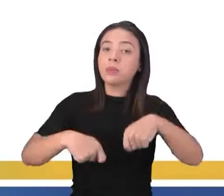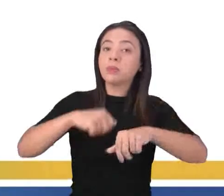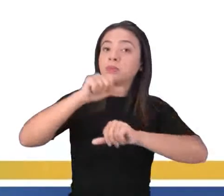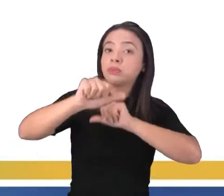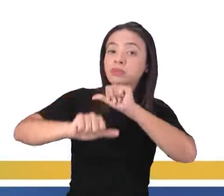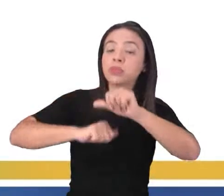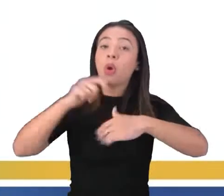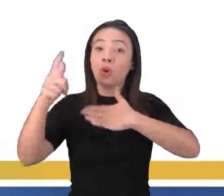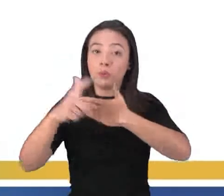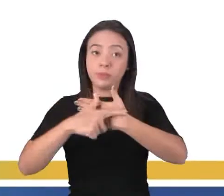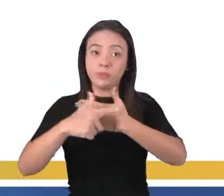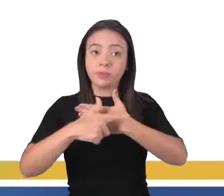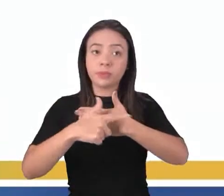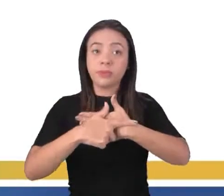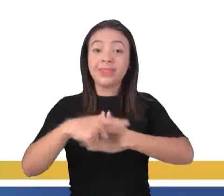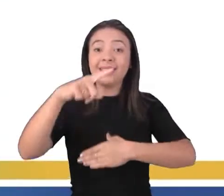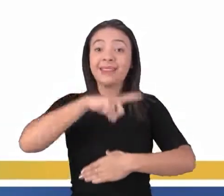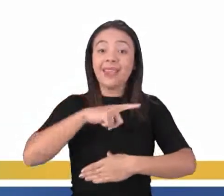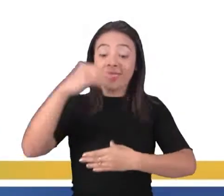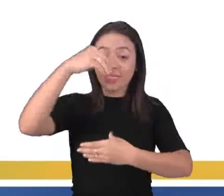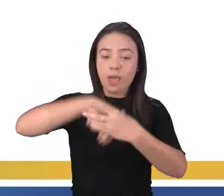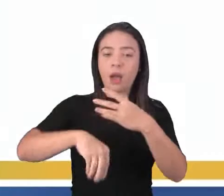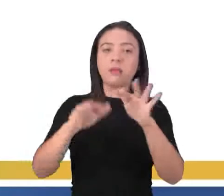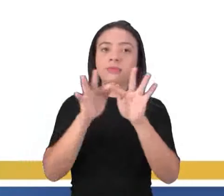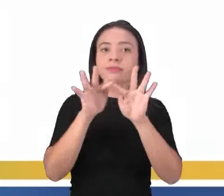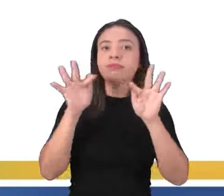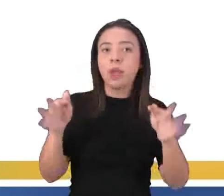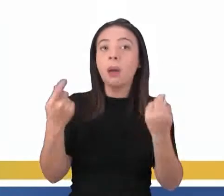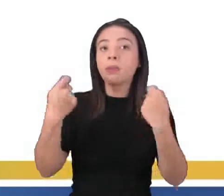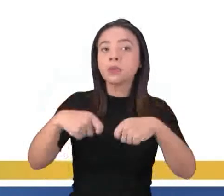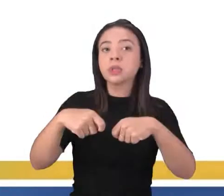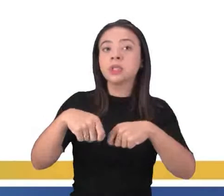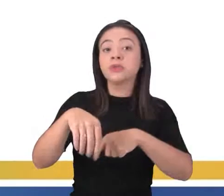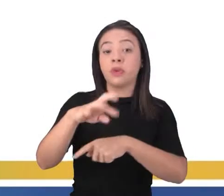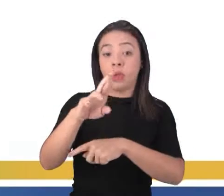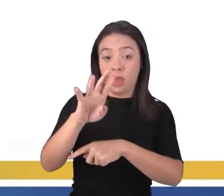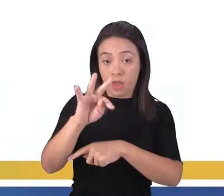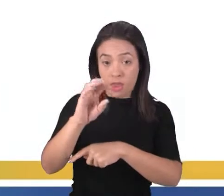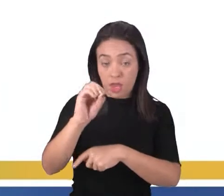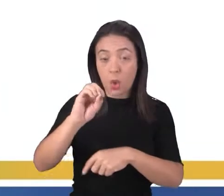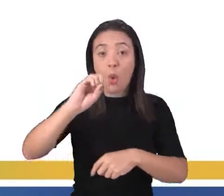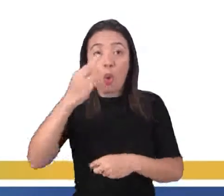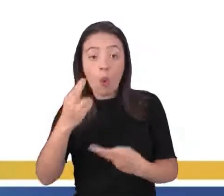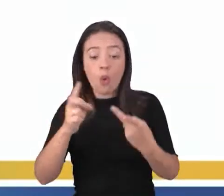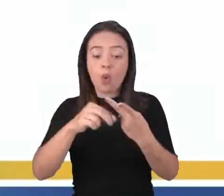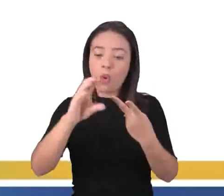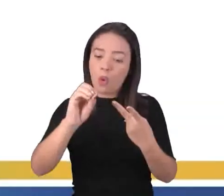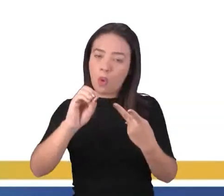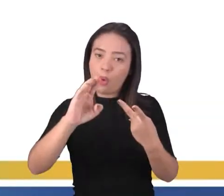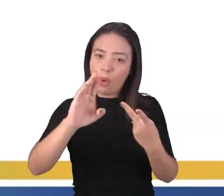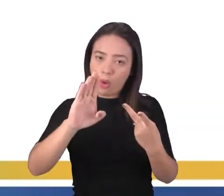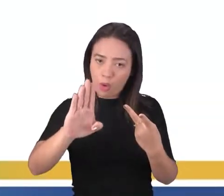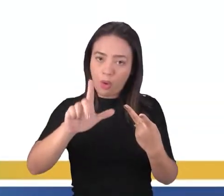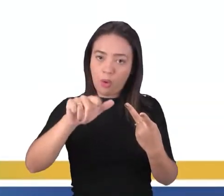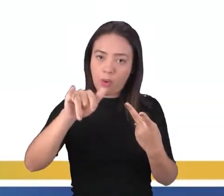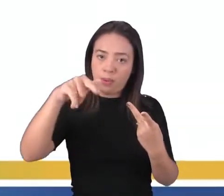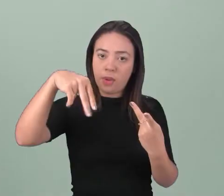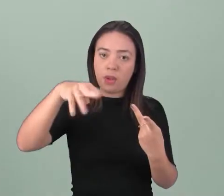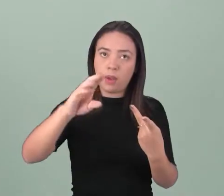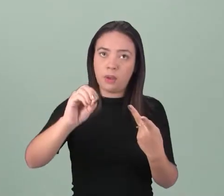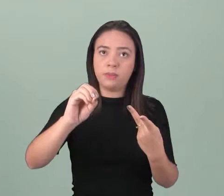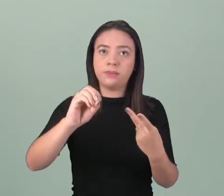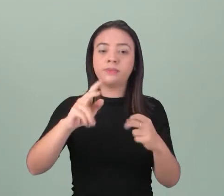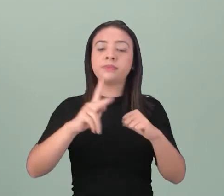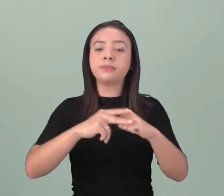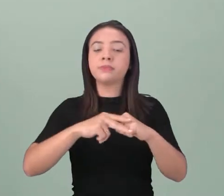de acordo com as funções que exercem nas orações, podendo ser do caso reto ou do caso oblíquo. Vamos lá entender um pouquinho